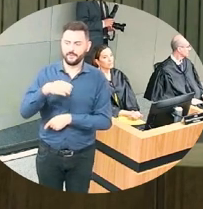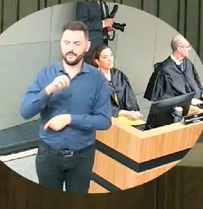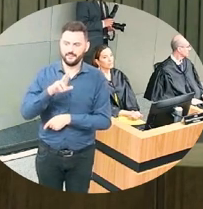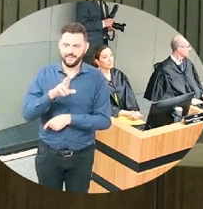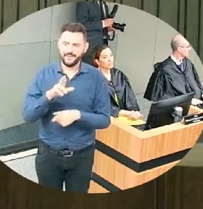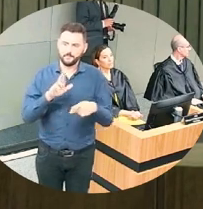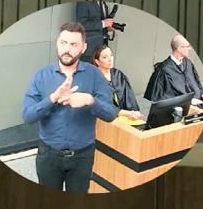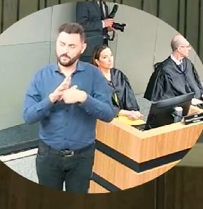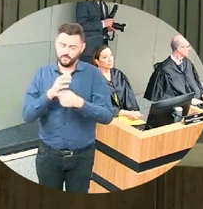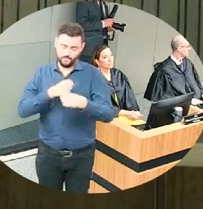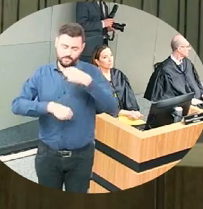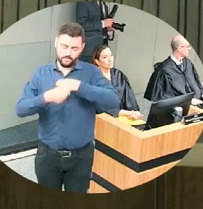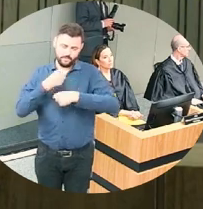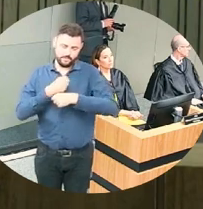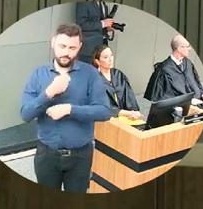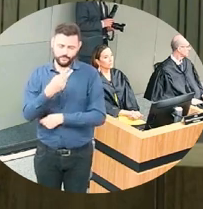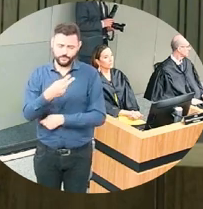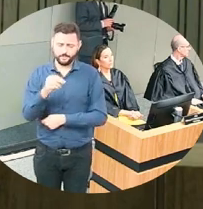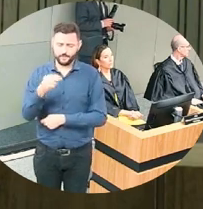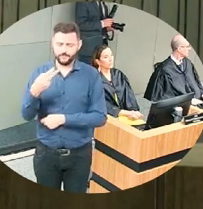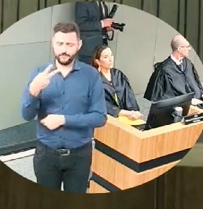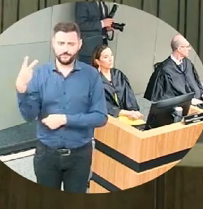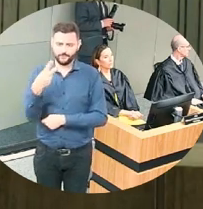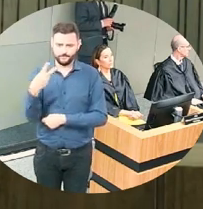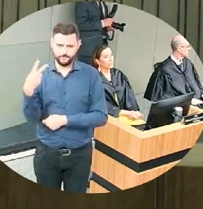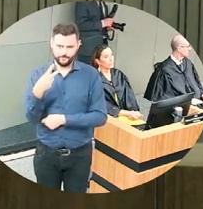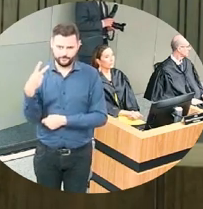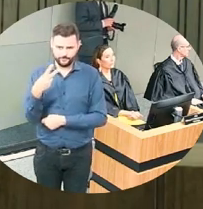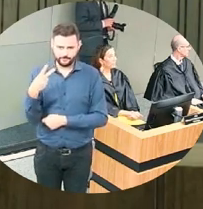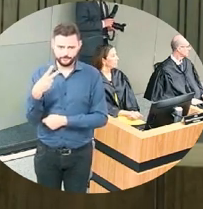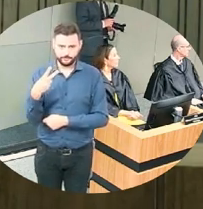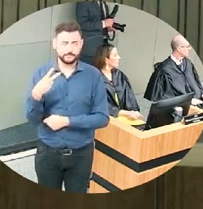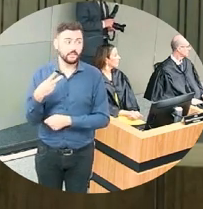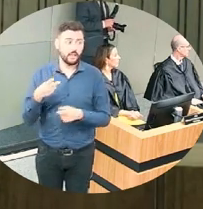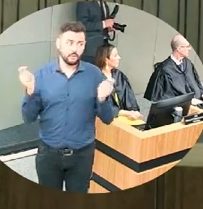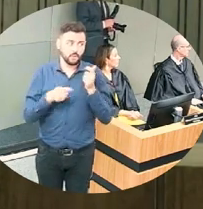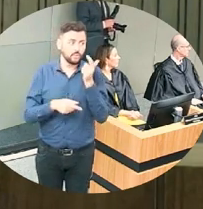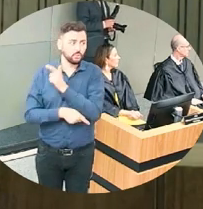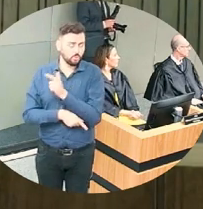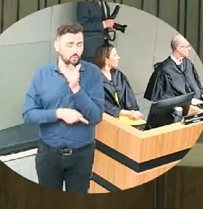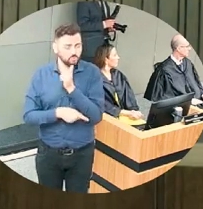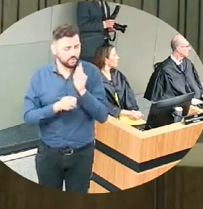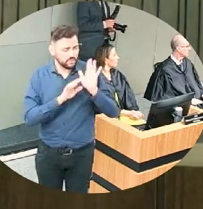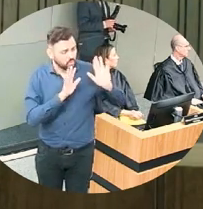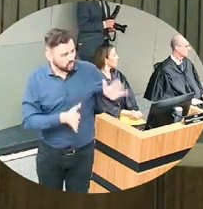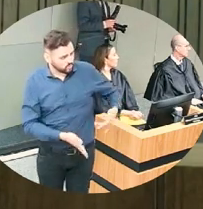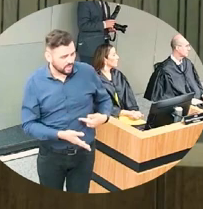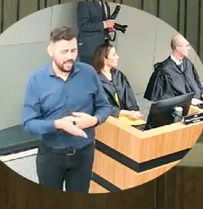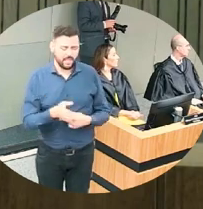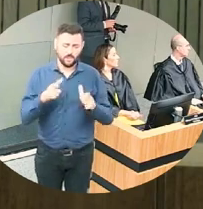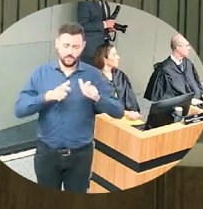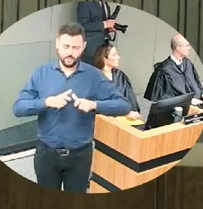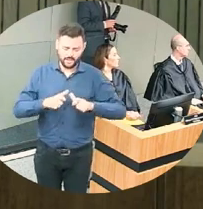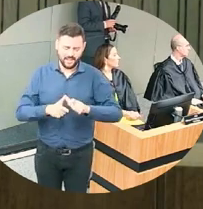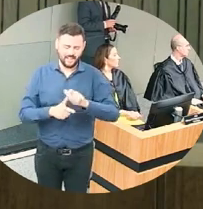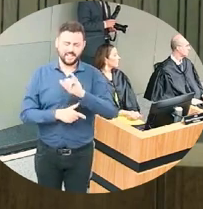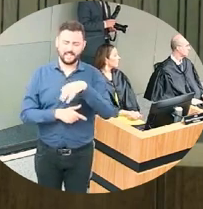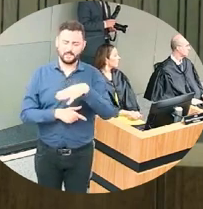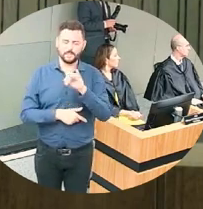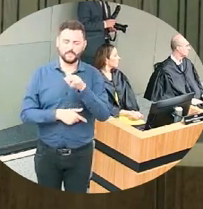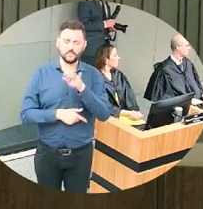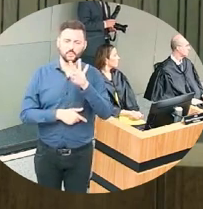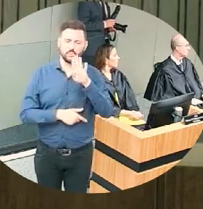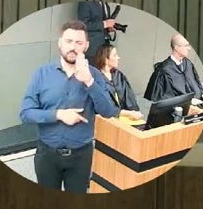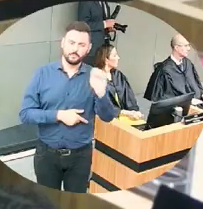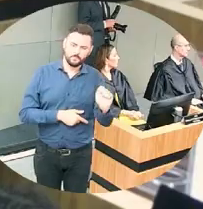2022 fez ainda vários eventos Ministro nos honrou em alguns deles né e Imbituba Itajaí